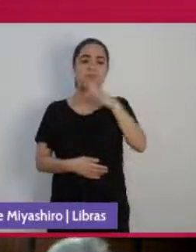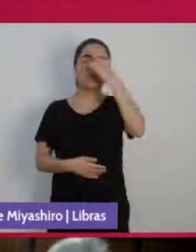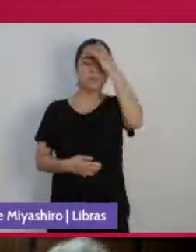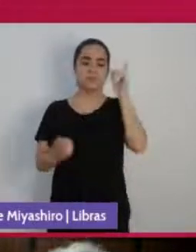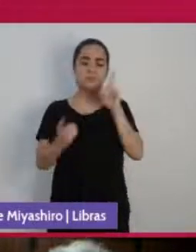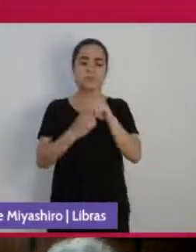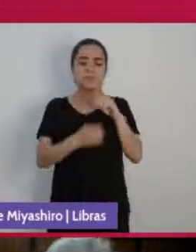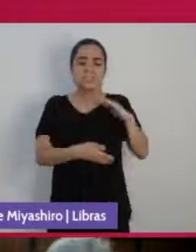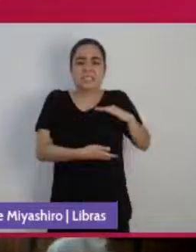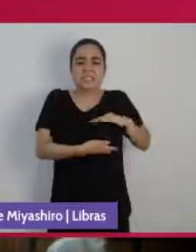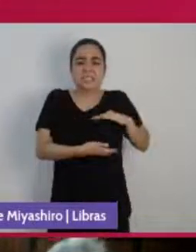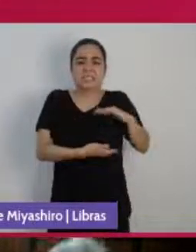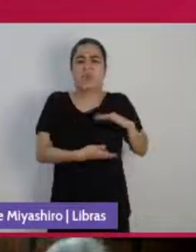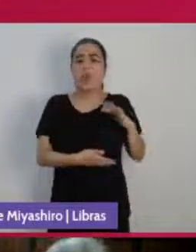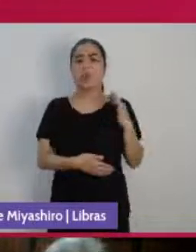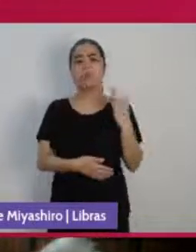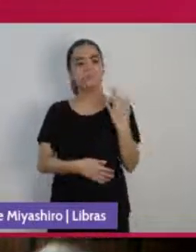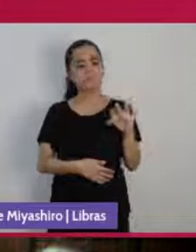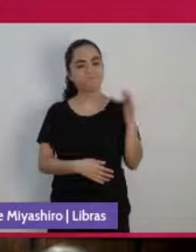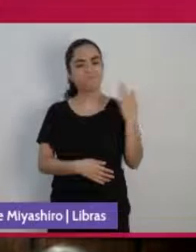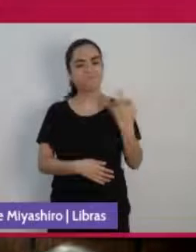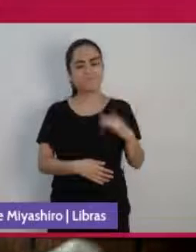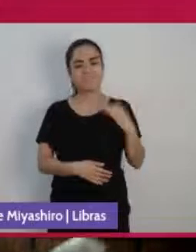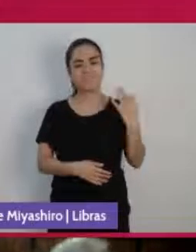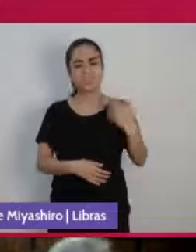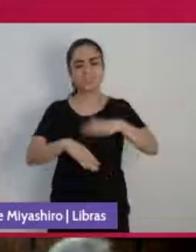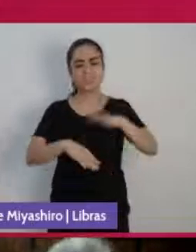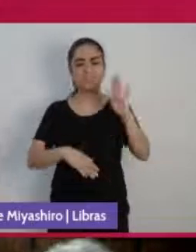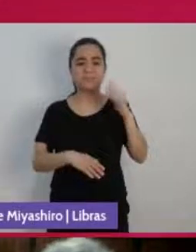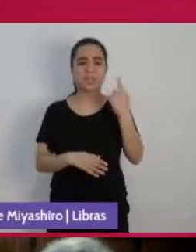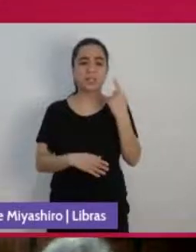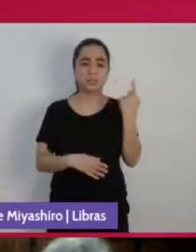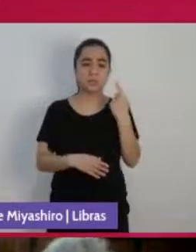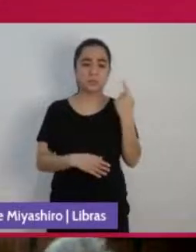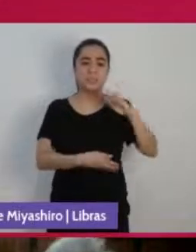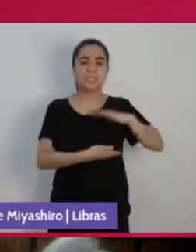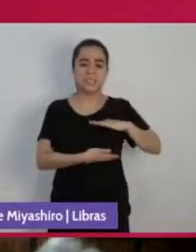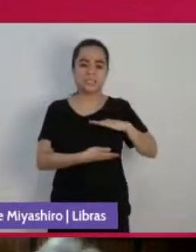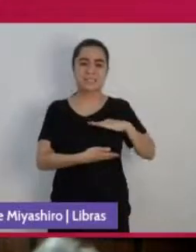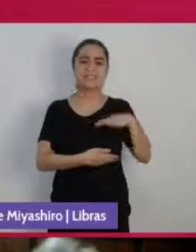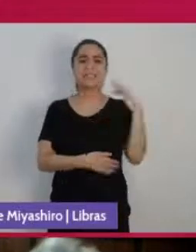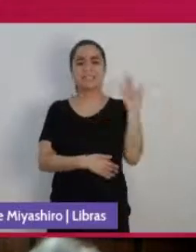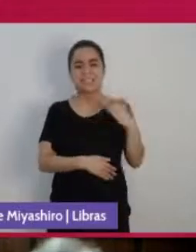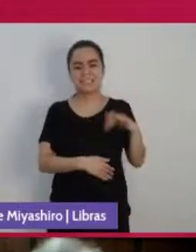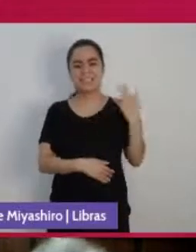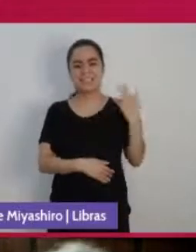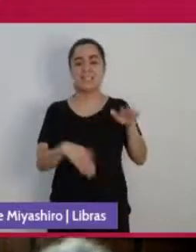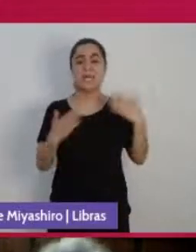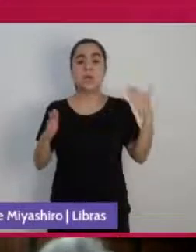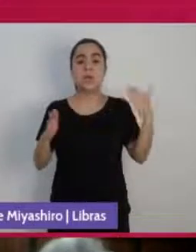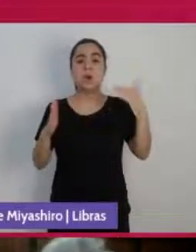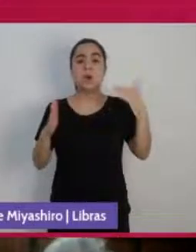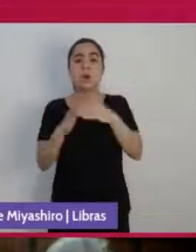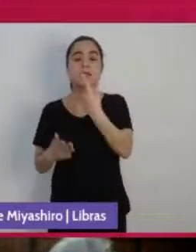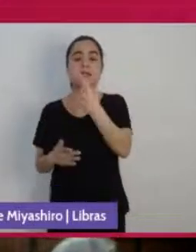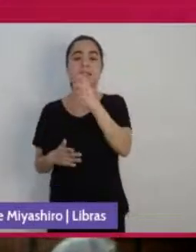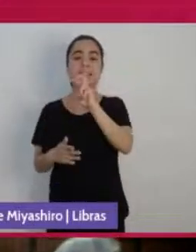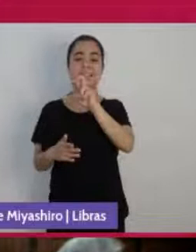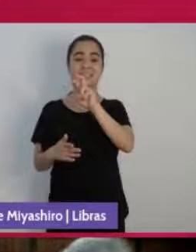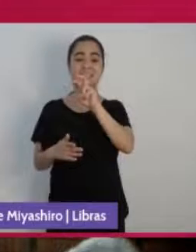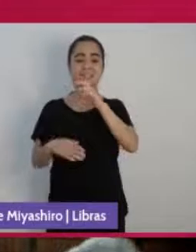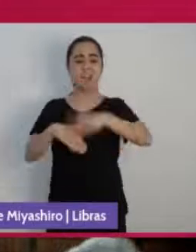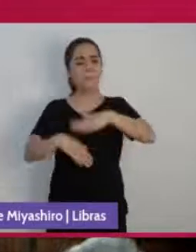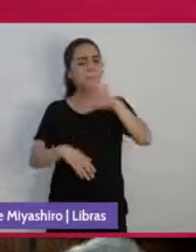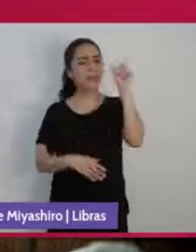mais densa, para chegar nos 11 quilos, a gente sofre. Imagina chegar nos 15 quilos, né? Então,